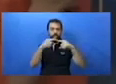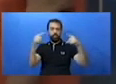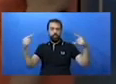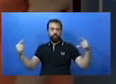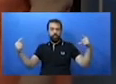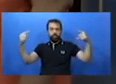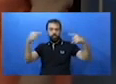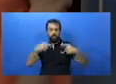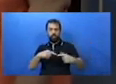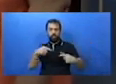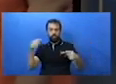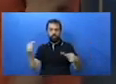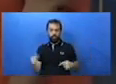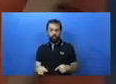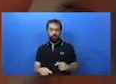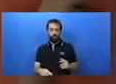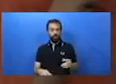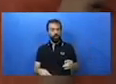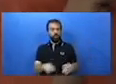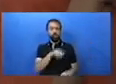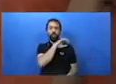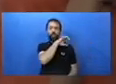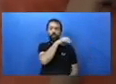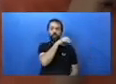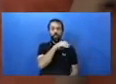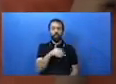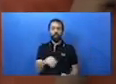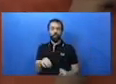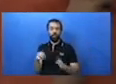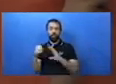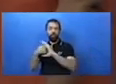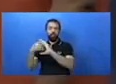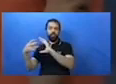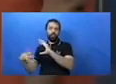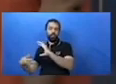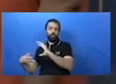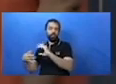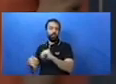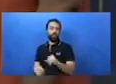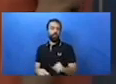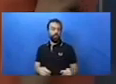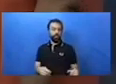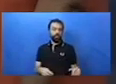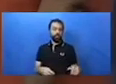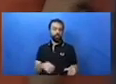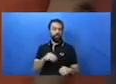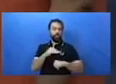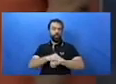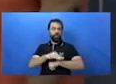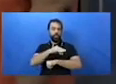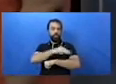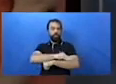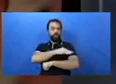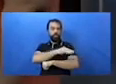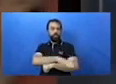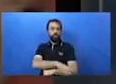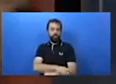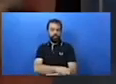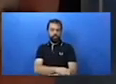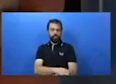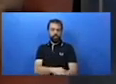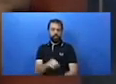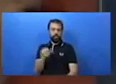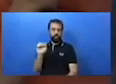letra que indica o animal e o adjetivo que o caracteriza, tá? Então, o sapo, olha aqui,